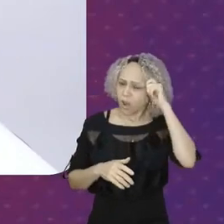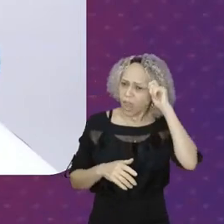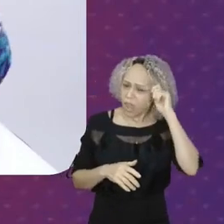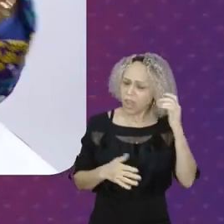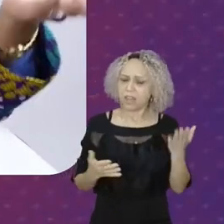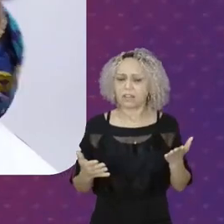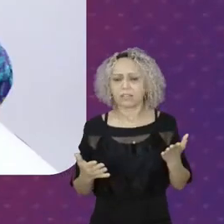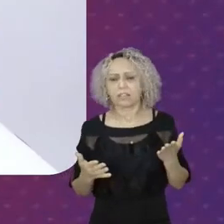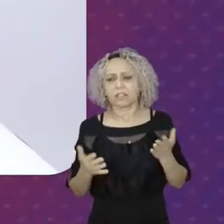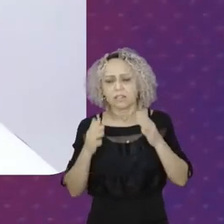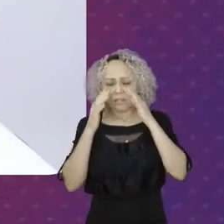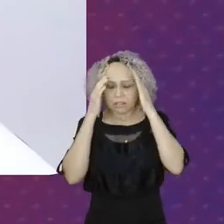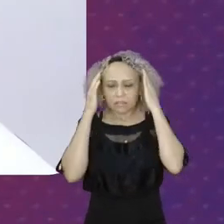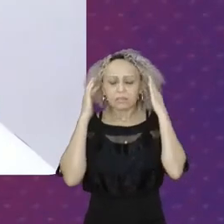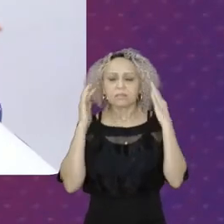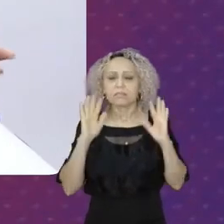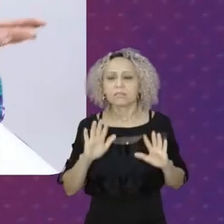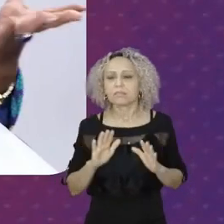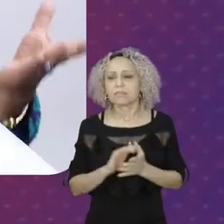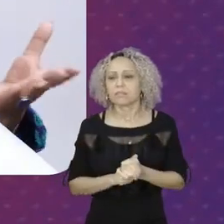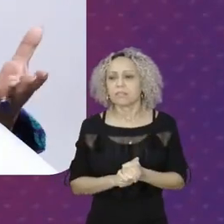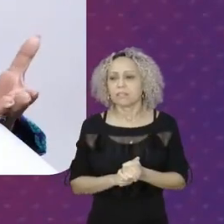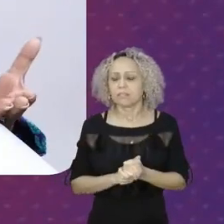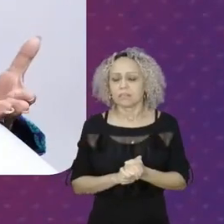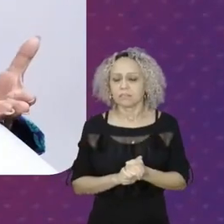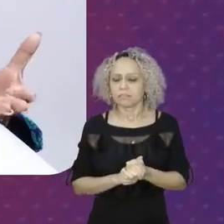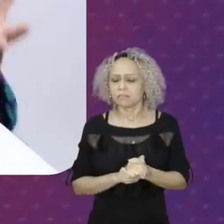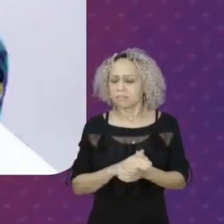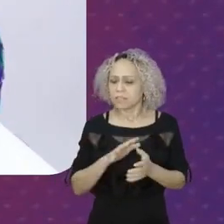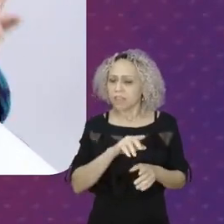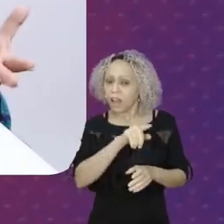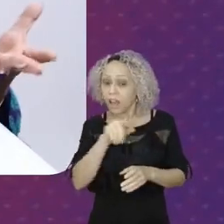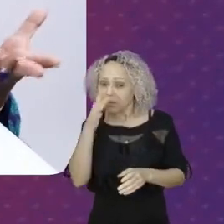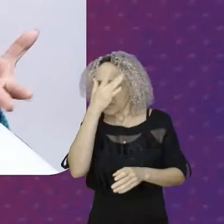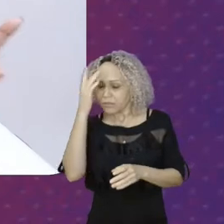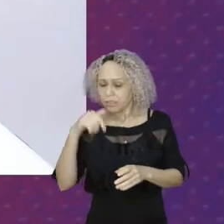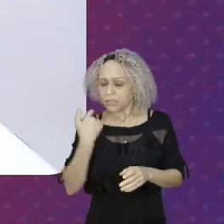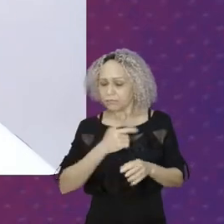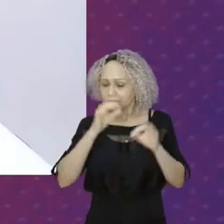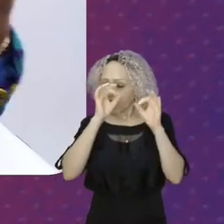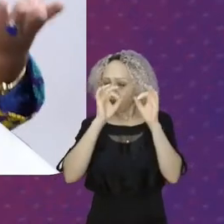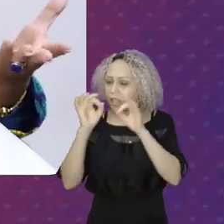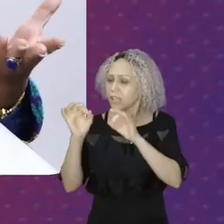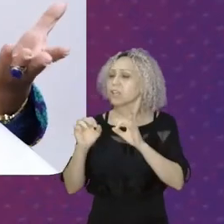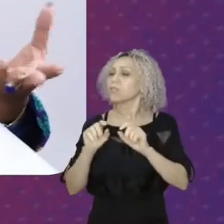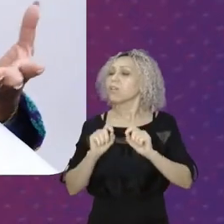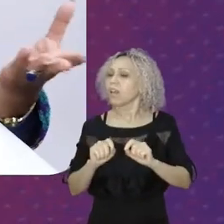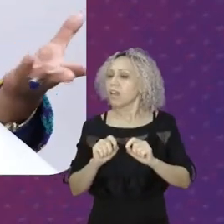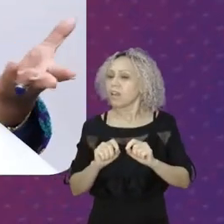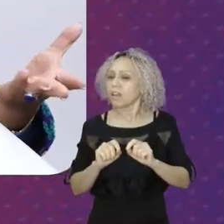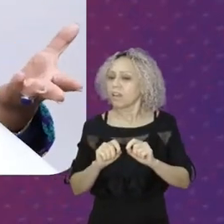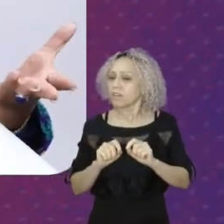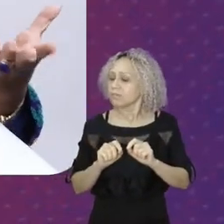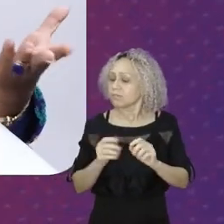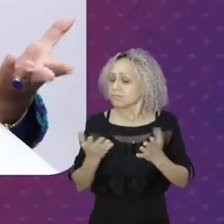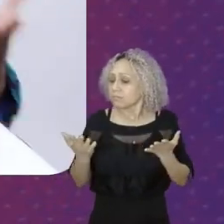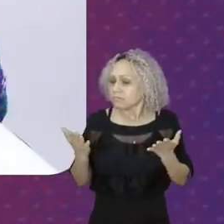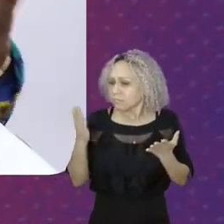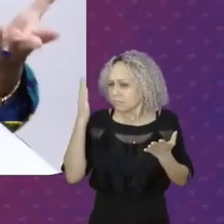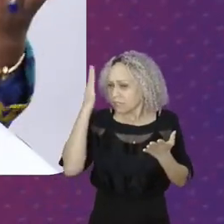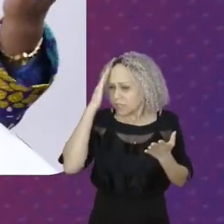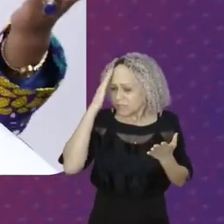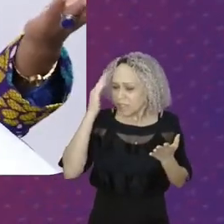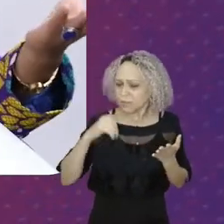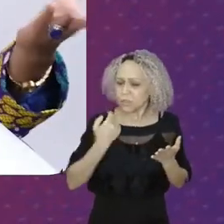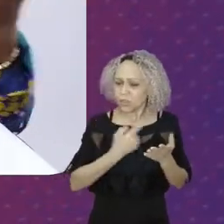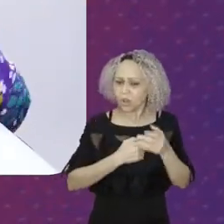mas especialmente minhas companheiras que estão nos assistindo, vocês sabem, né? Não é mais novidade para ninguém que